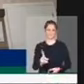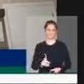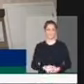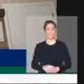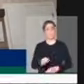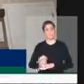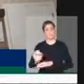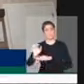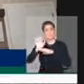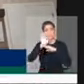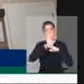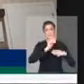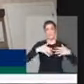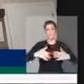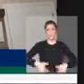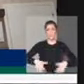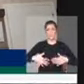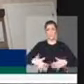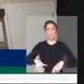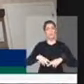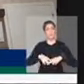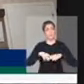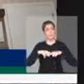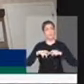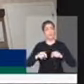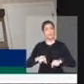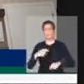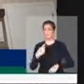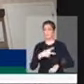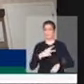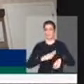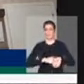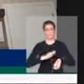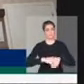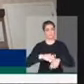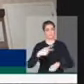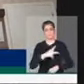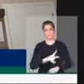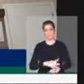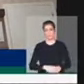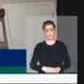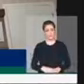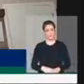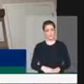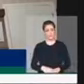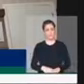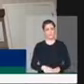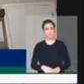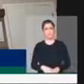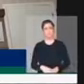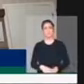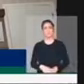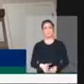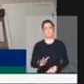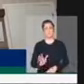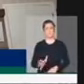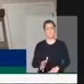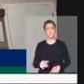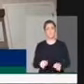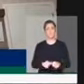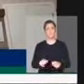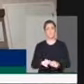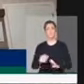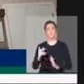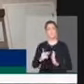estão sobrevivendo o conta e risco baby até mesmo o projeto que nós aprovamos de